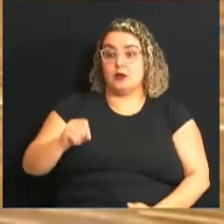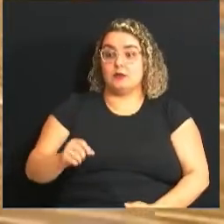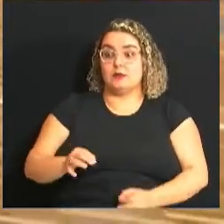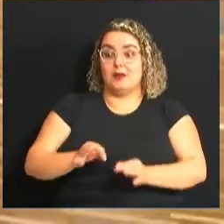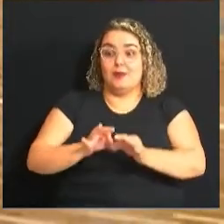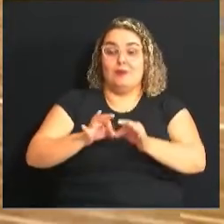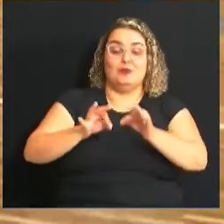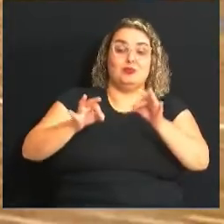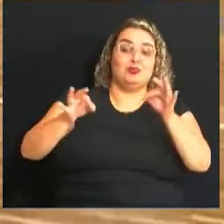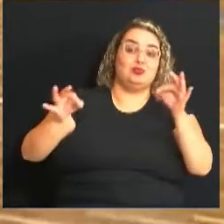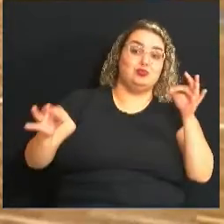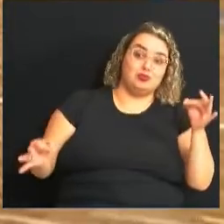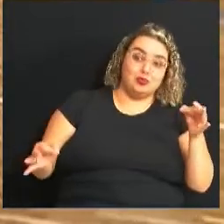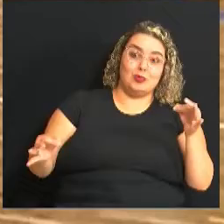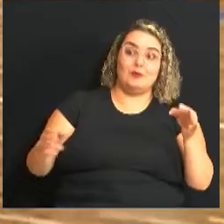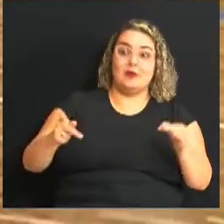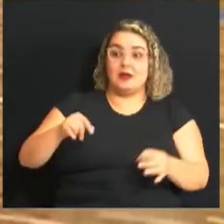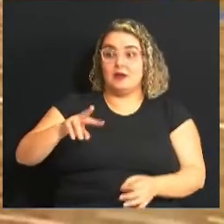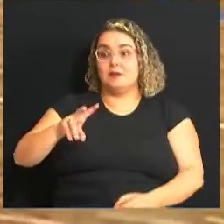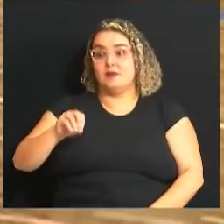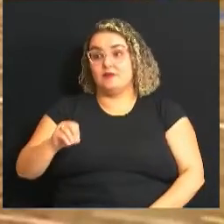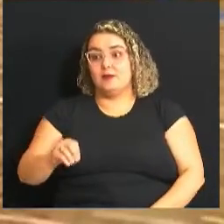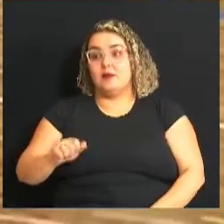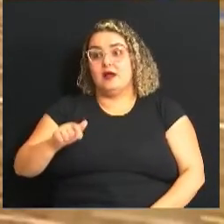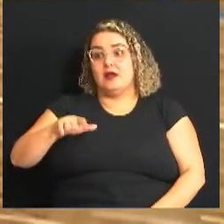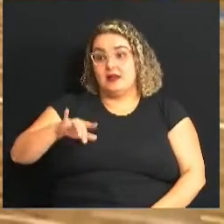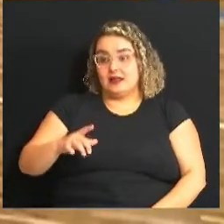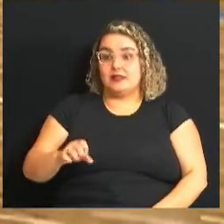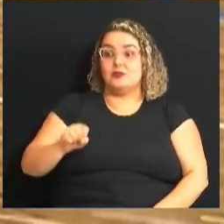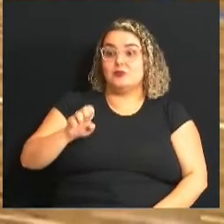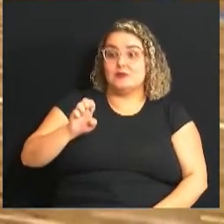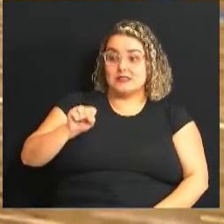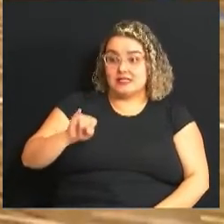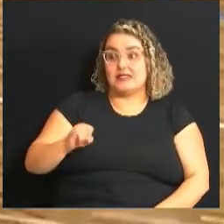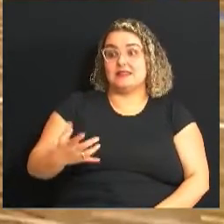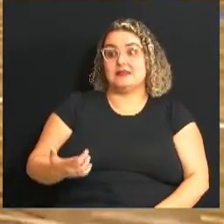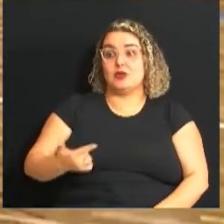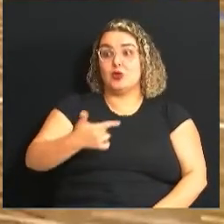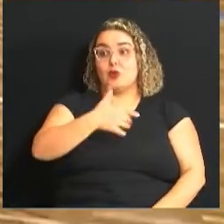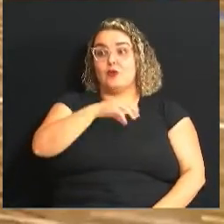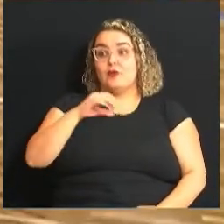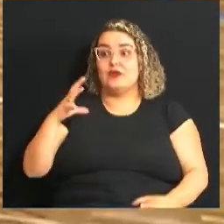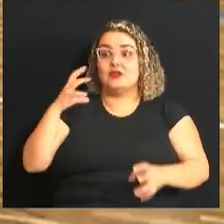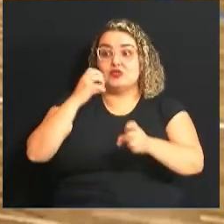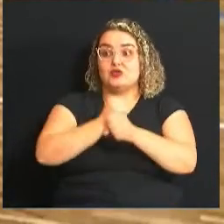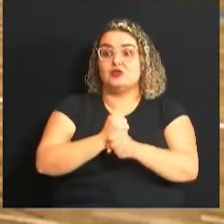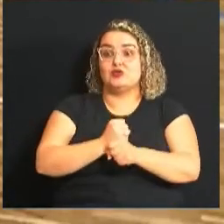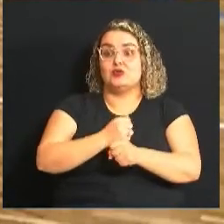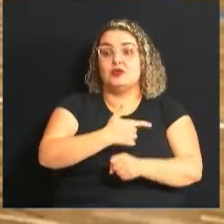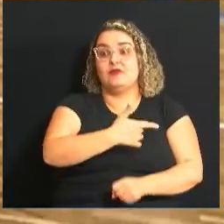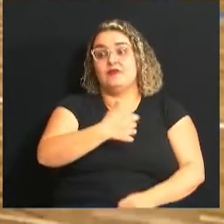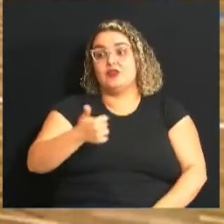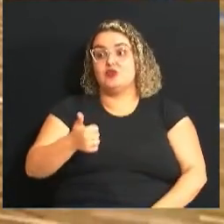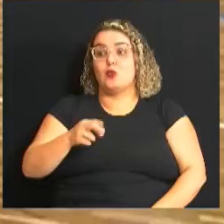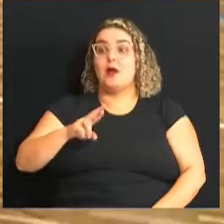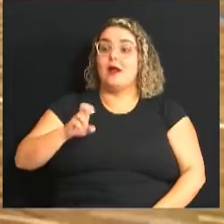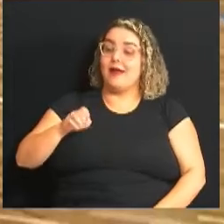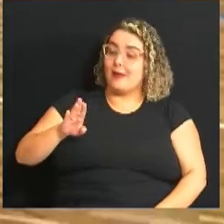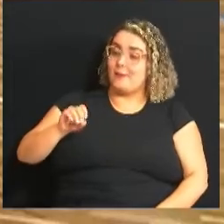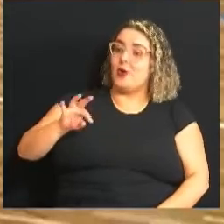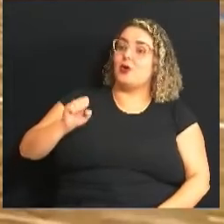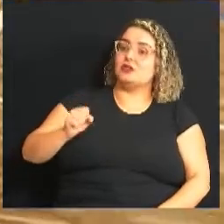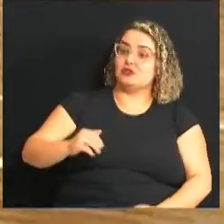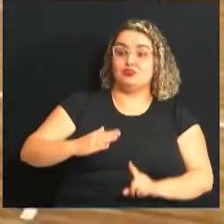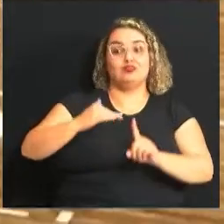aumentou. A pivô Aline de Moura, do SESI, terminou com 20 pontos e 21 rebotes e foi a grande